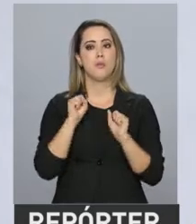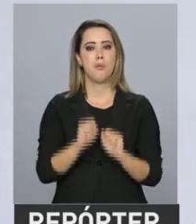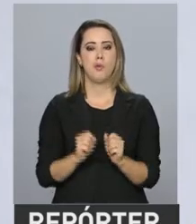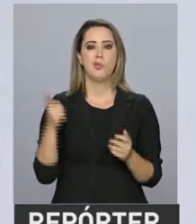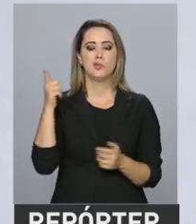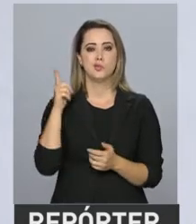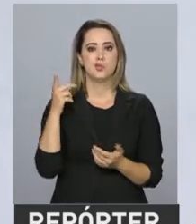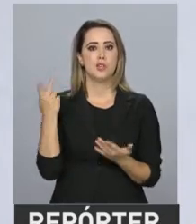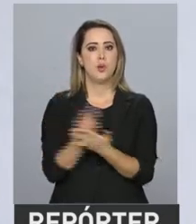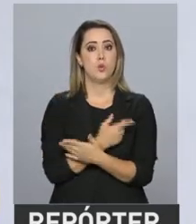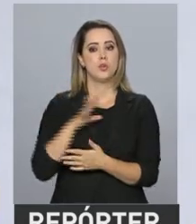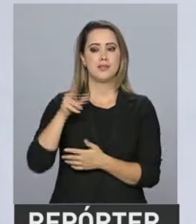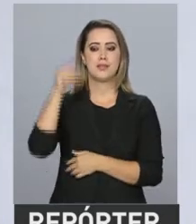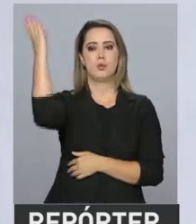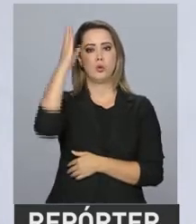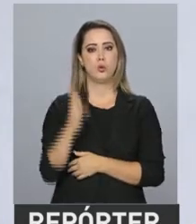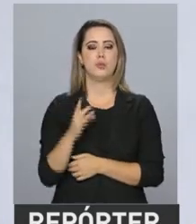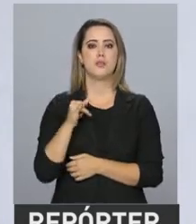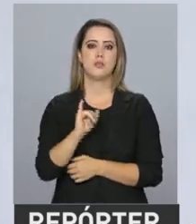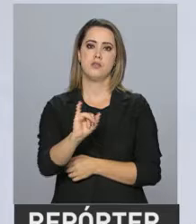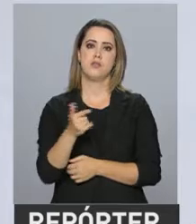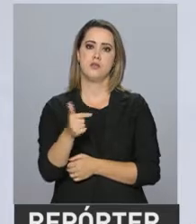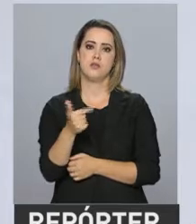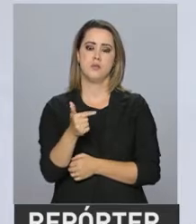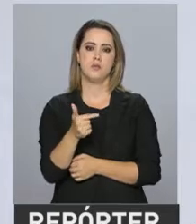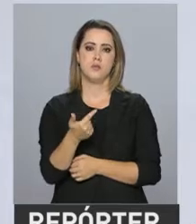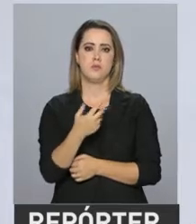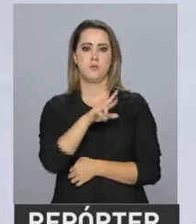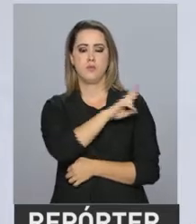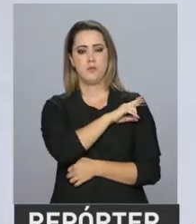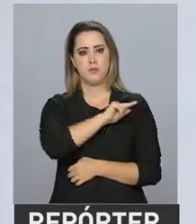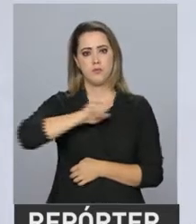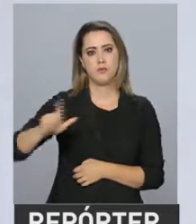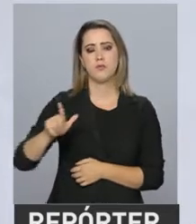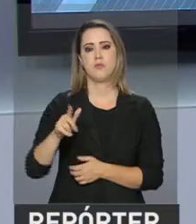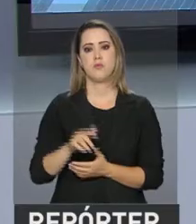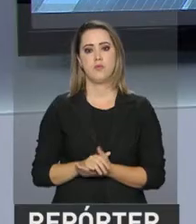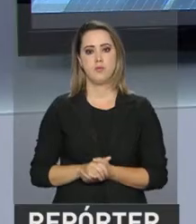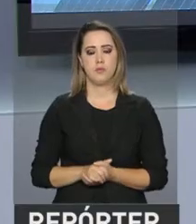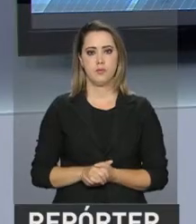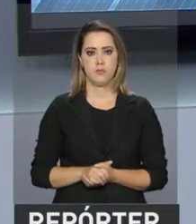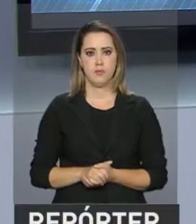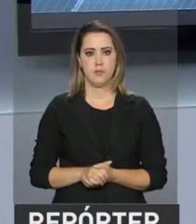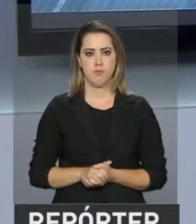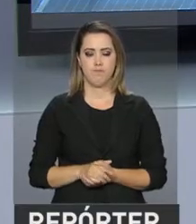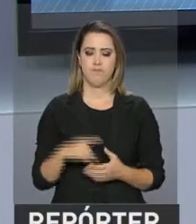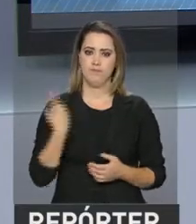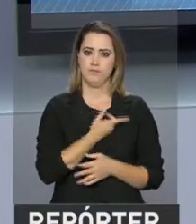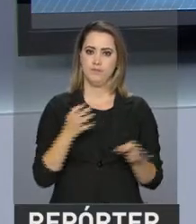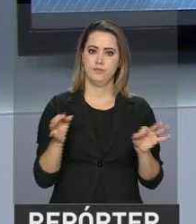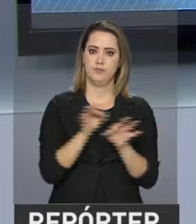acontecer no brasil se não tivermos responsabilidade fiscal esta edição